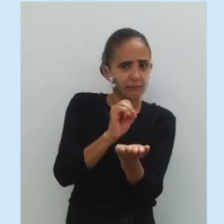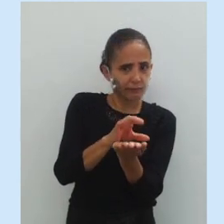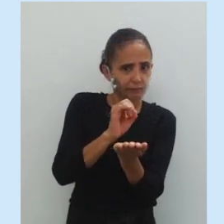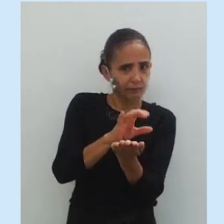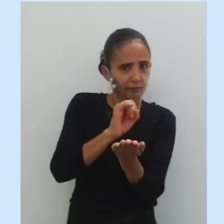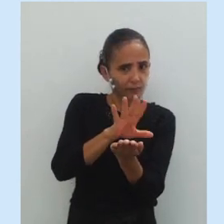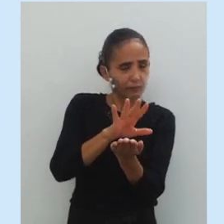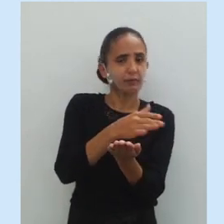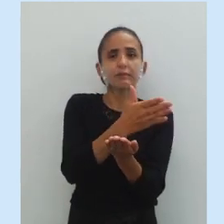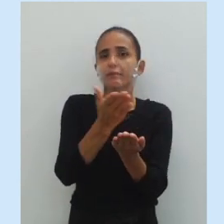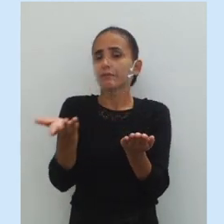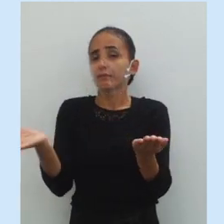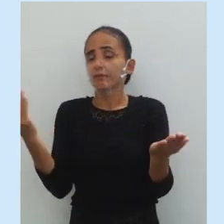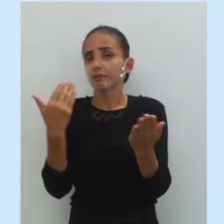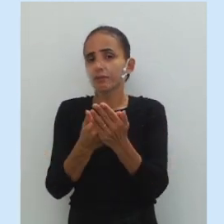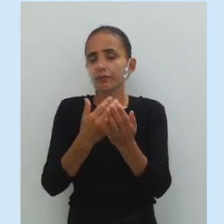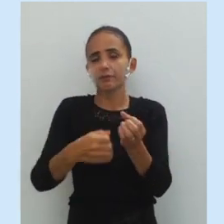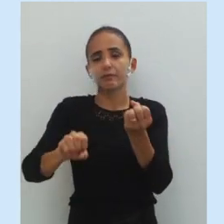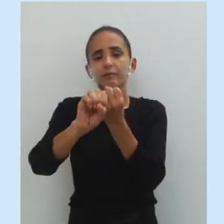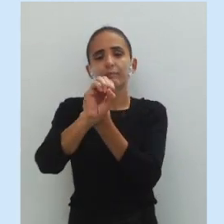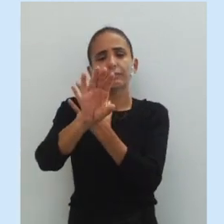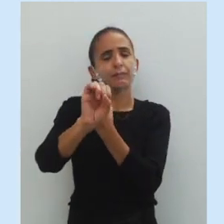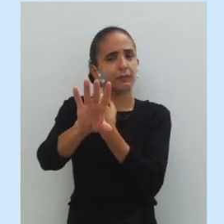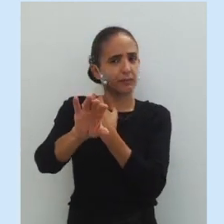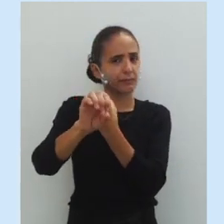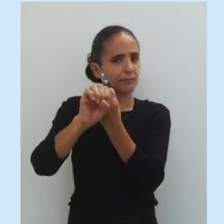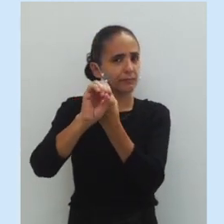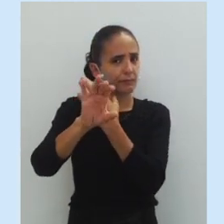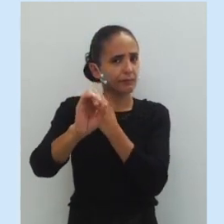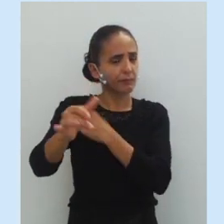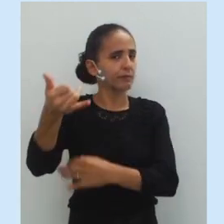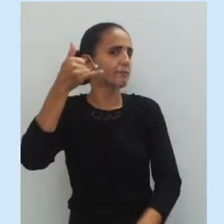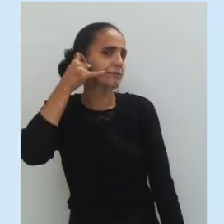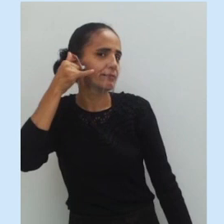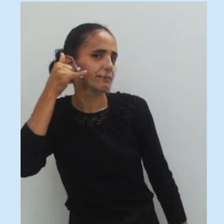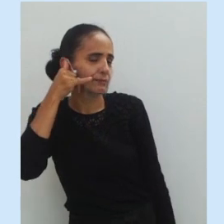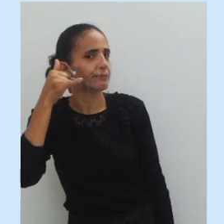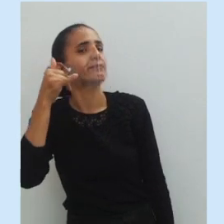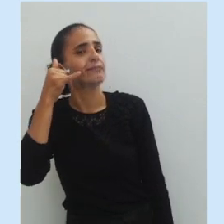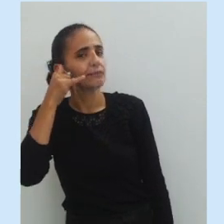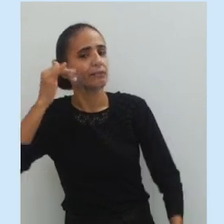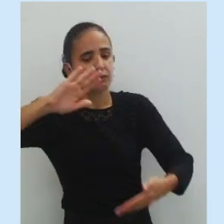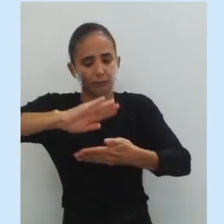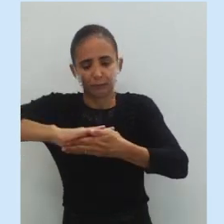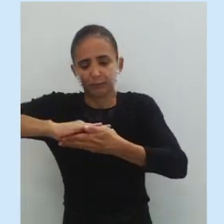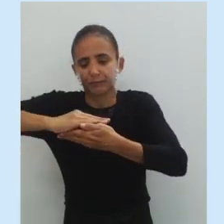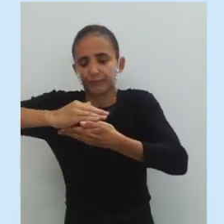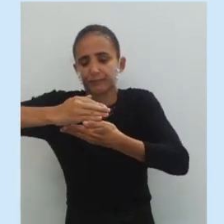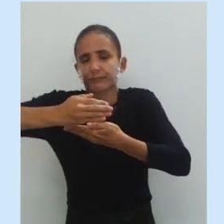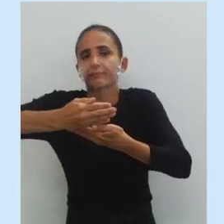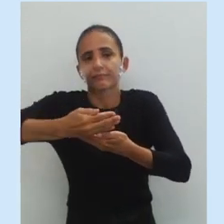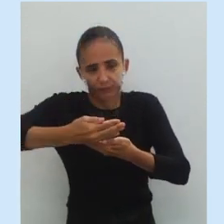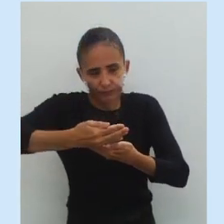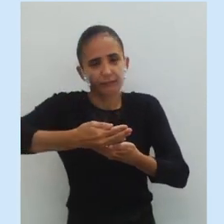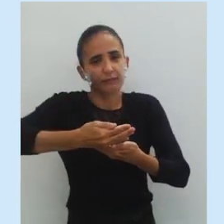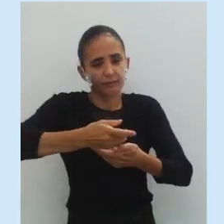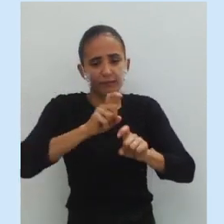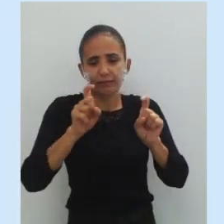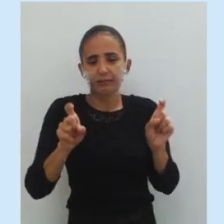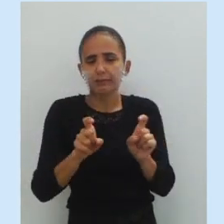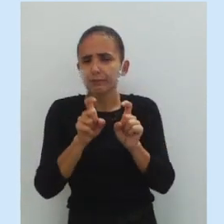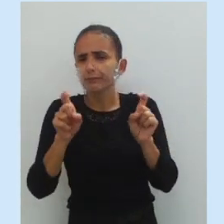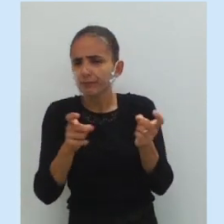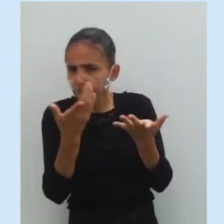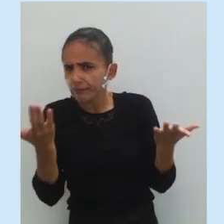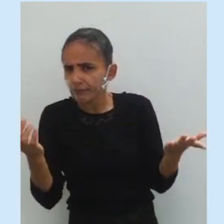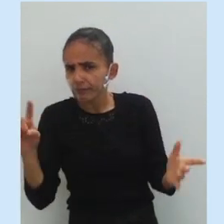está tendo também aulas online através do seu celular, através do seu computador.